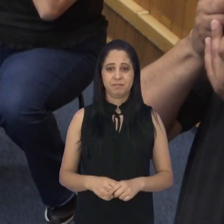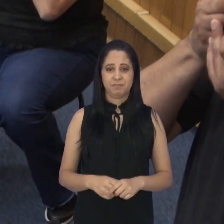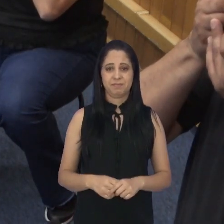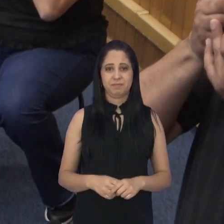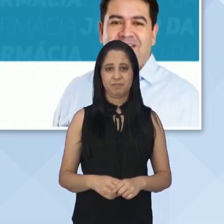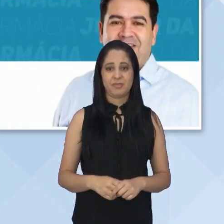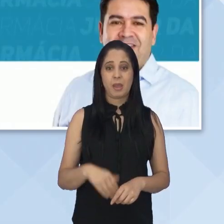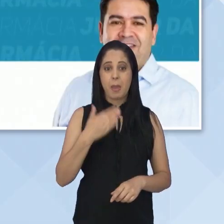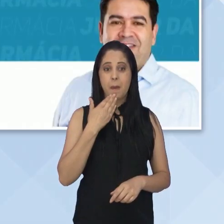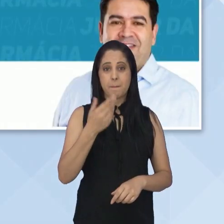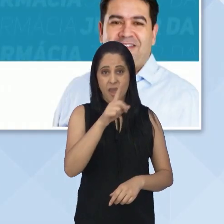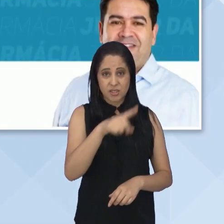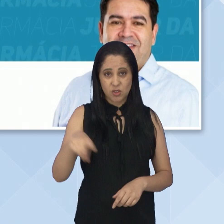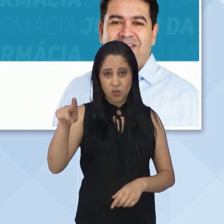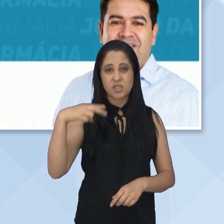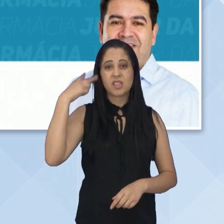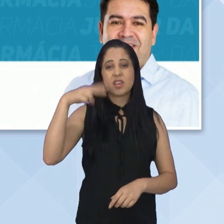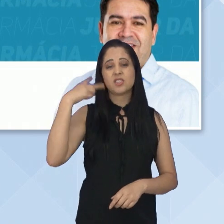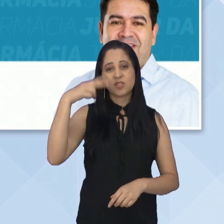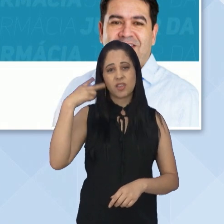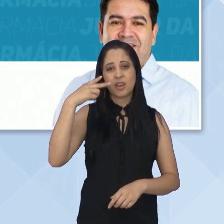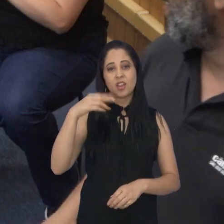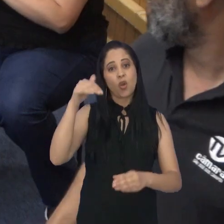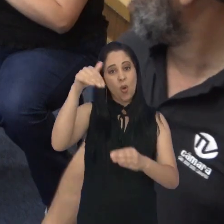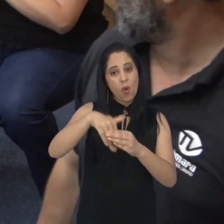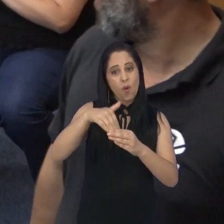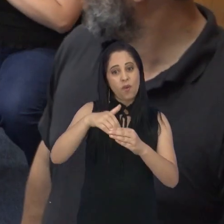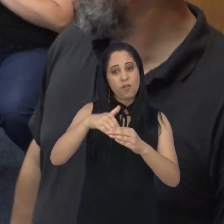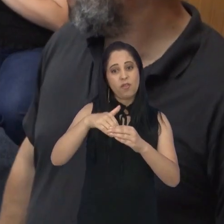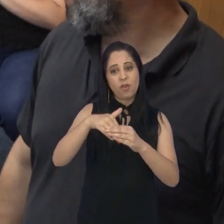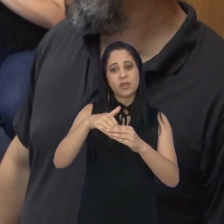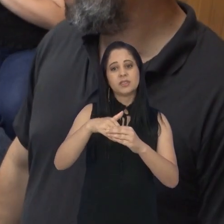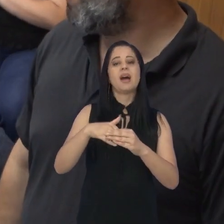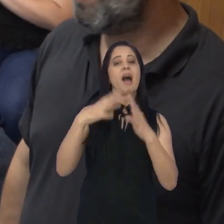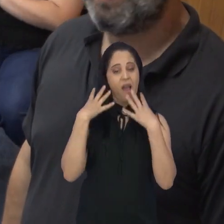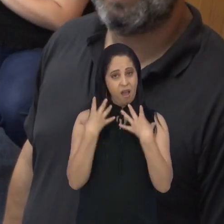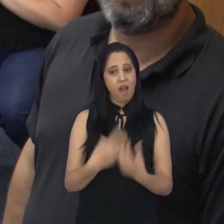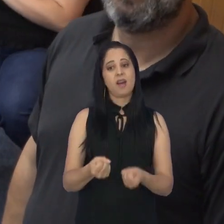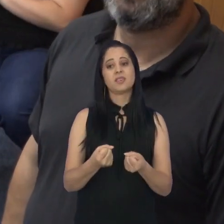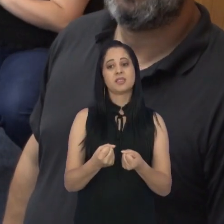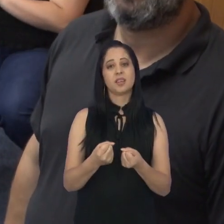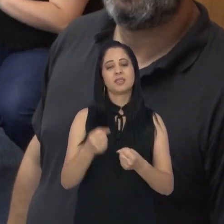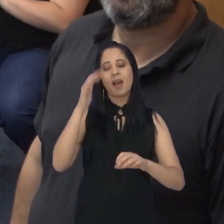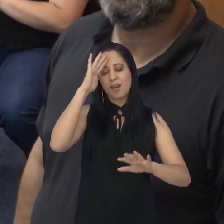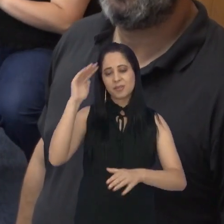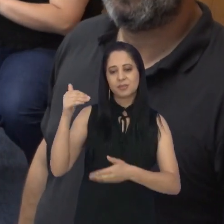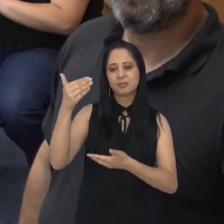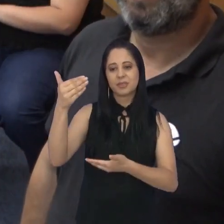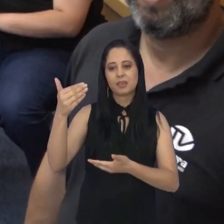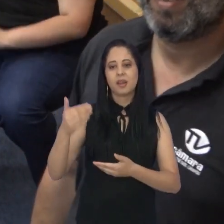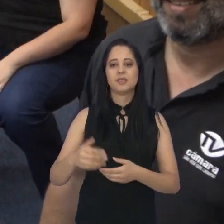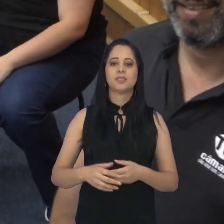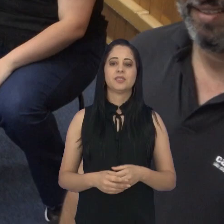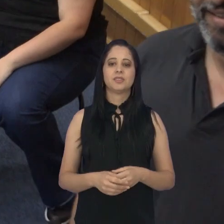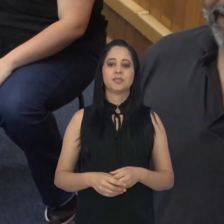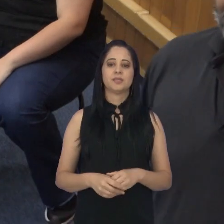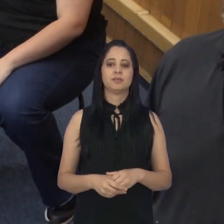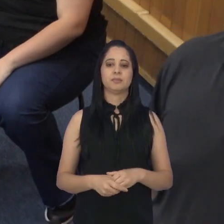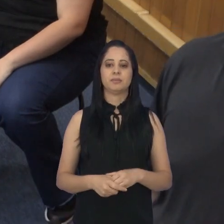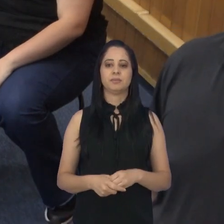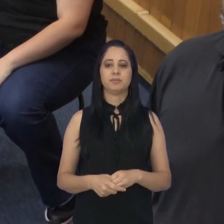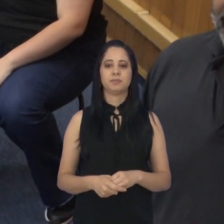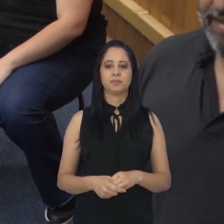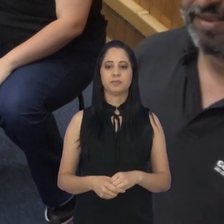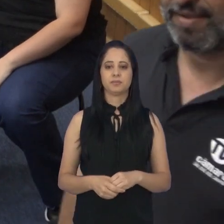amigos vereadores, se puderem votar de maneira unânime essa homenagem, eu agradeço. Muito obrigado.